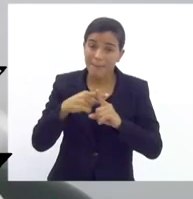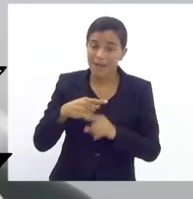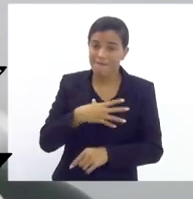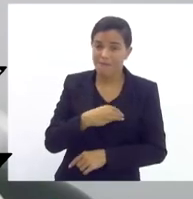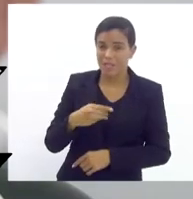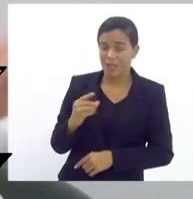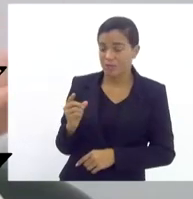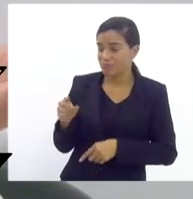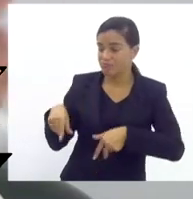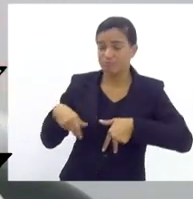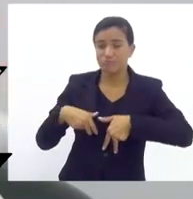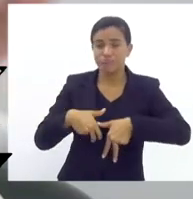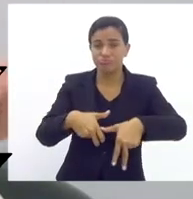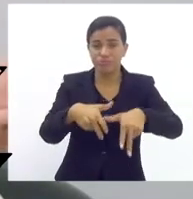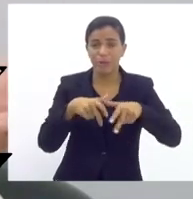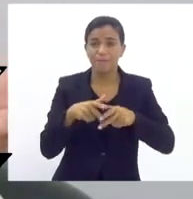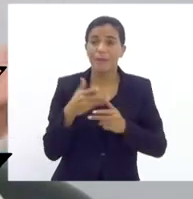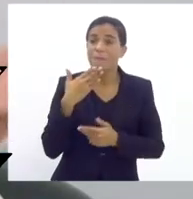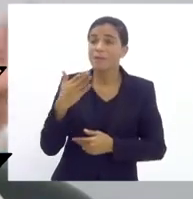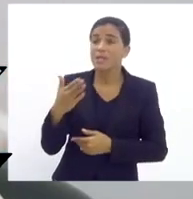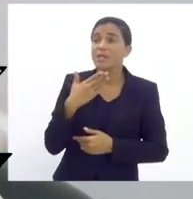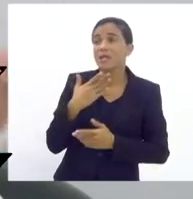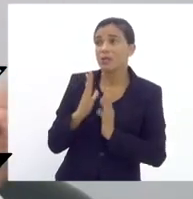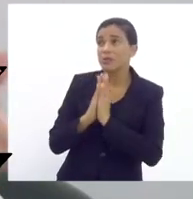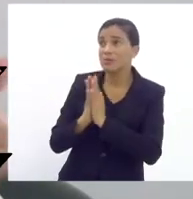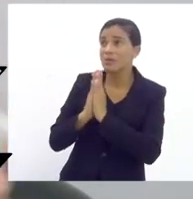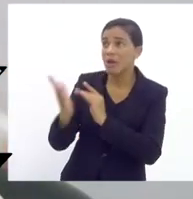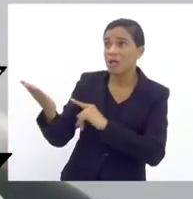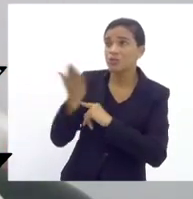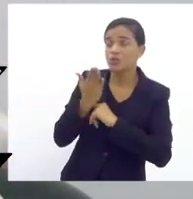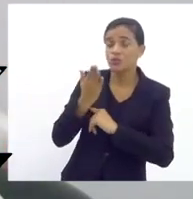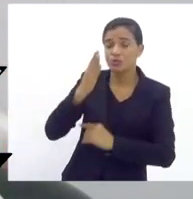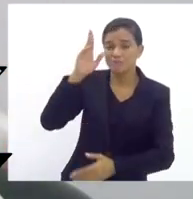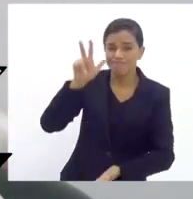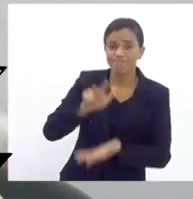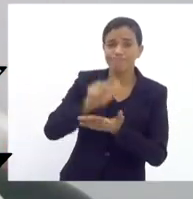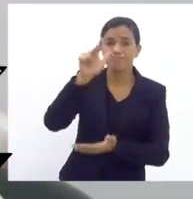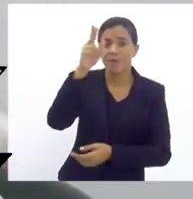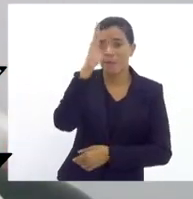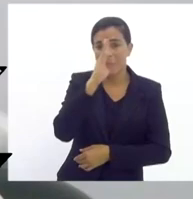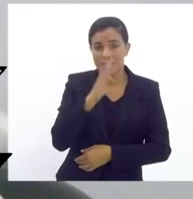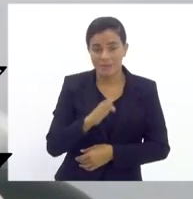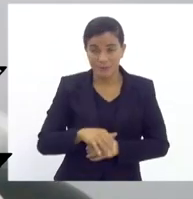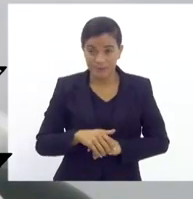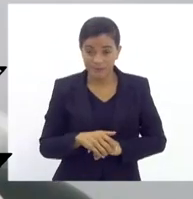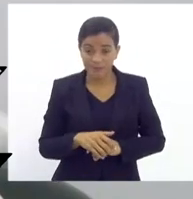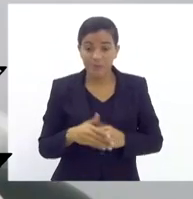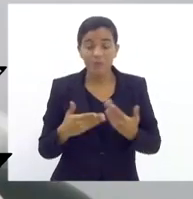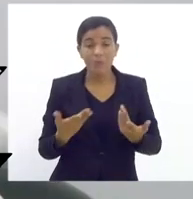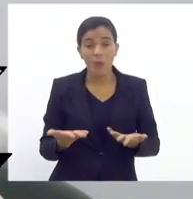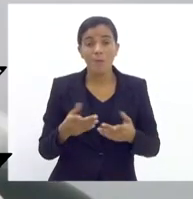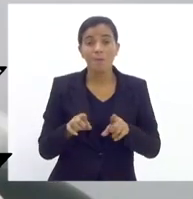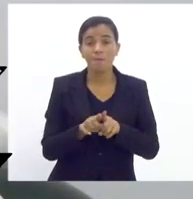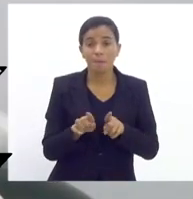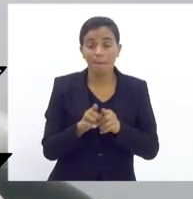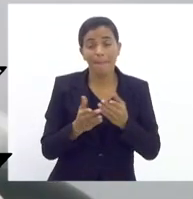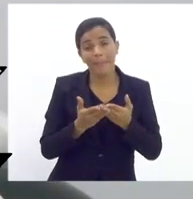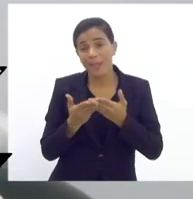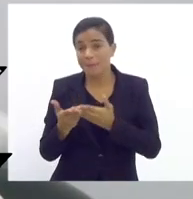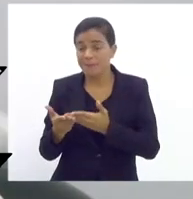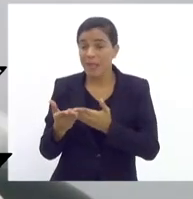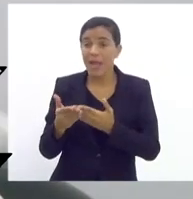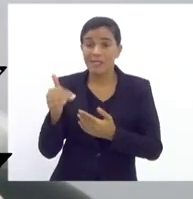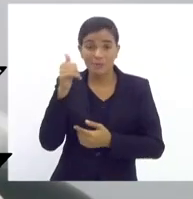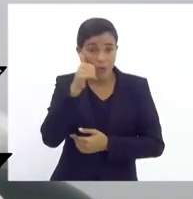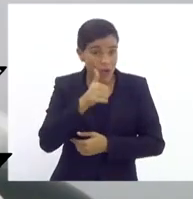solicitantes à condição de refugiados ou não ou entrando de outra forma de imigração Mas e aí ela traz como encaminhamento quer dizer